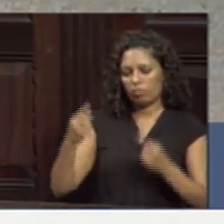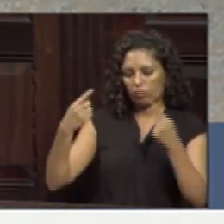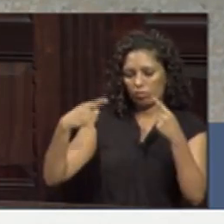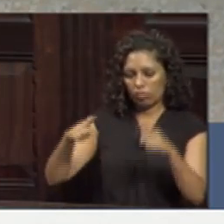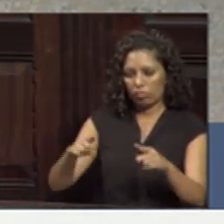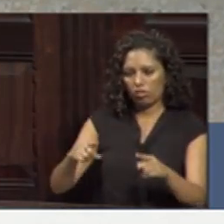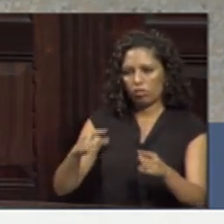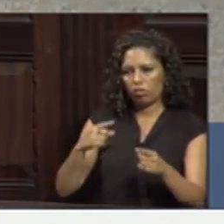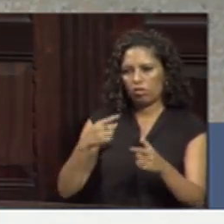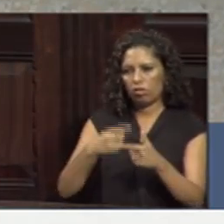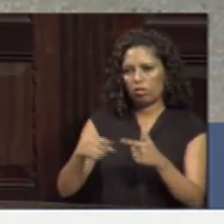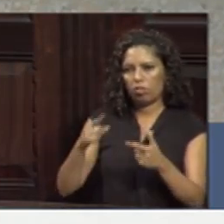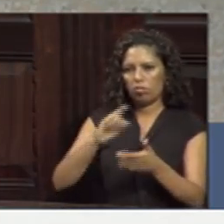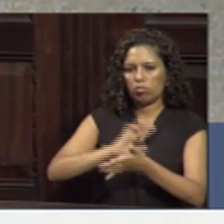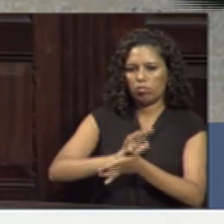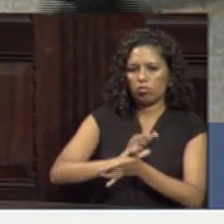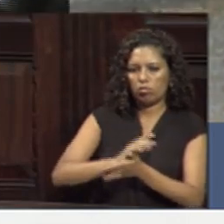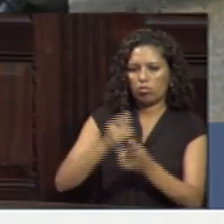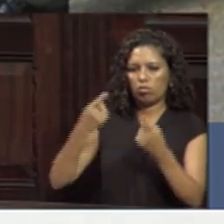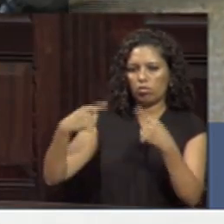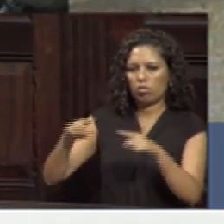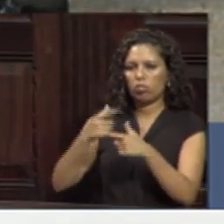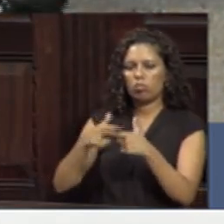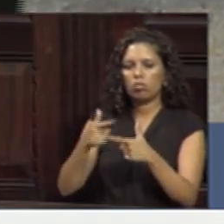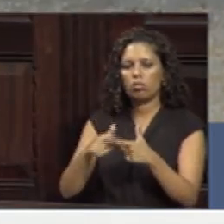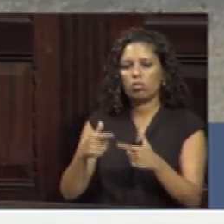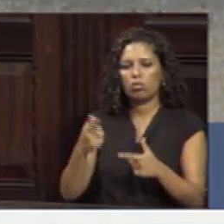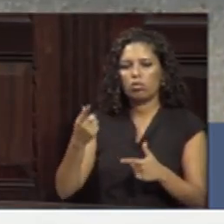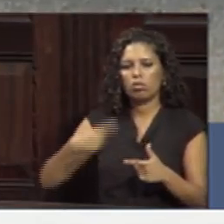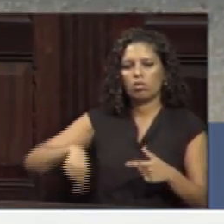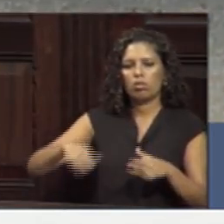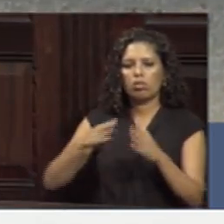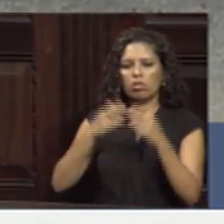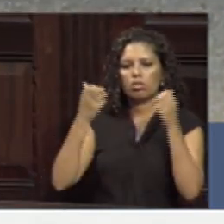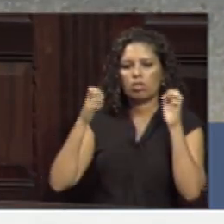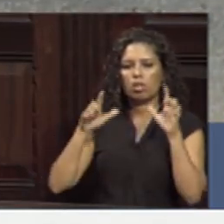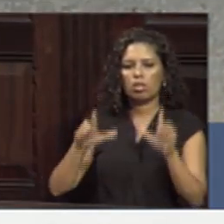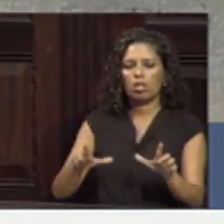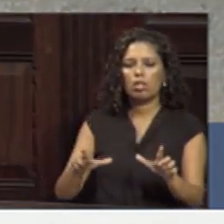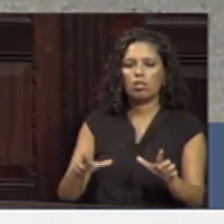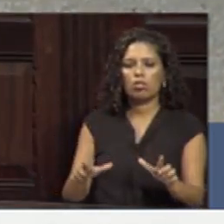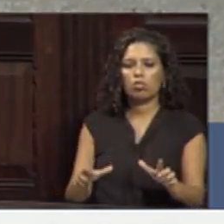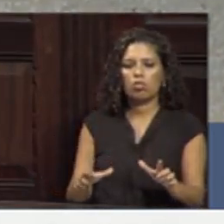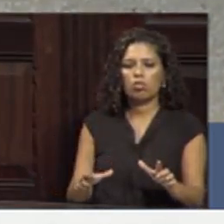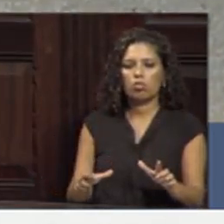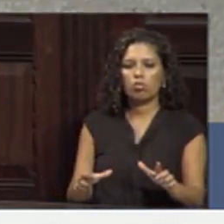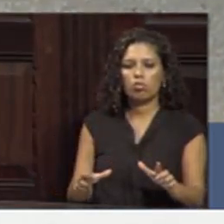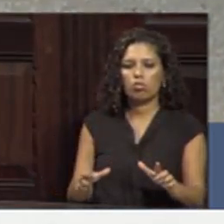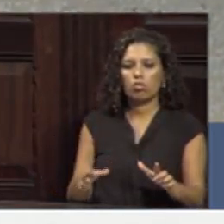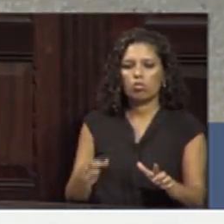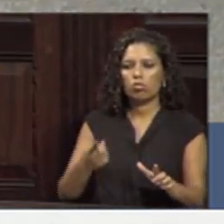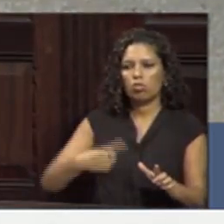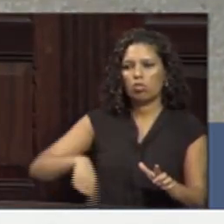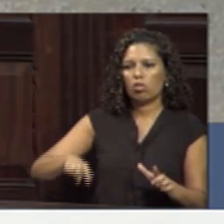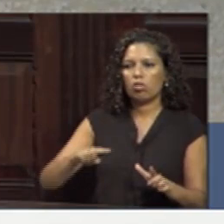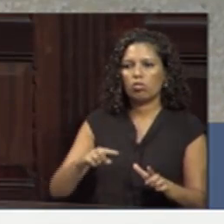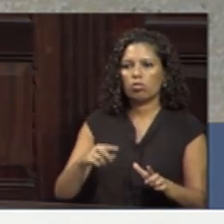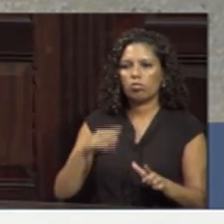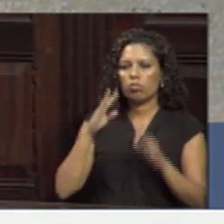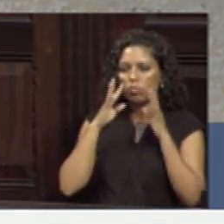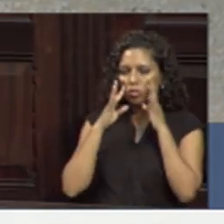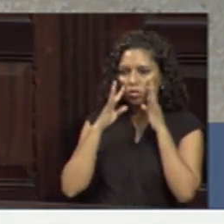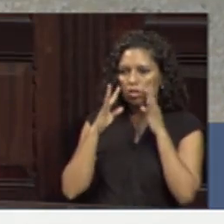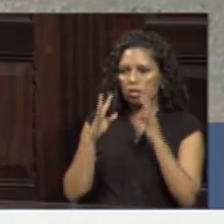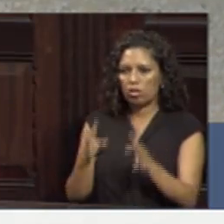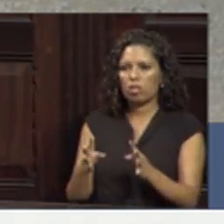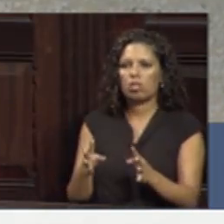a impunidade. E que a Assembleia, através da Comissão de Segurança, de outras formas, de alguma maneira, acompanhe essas